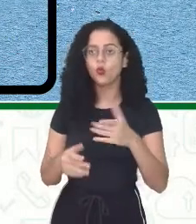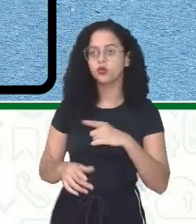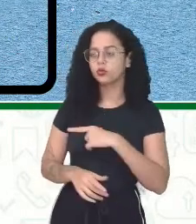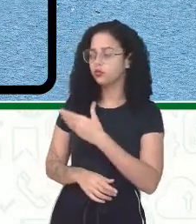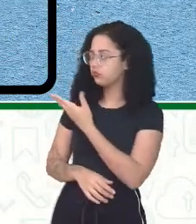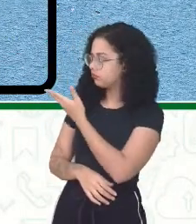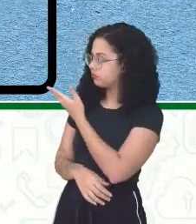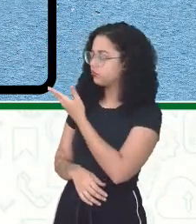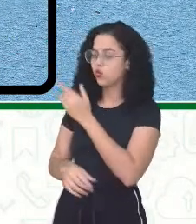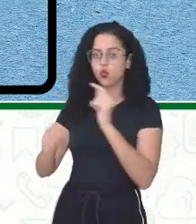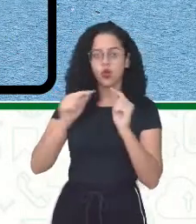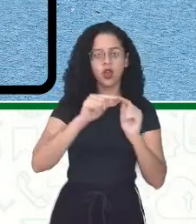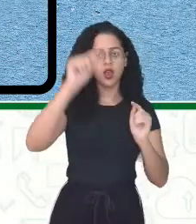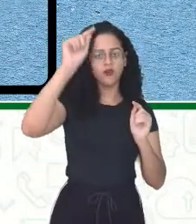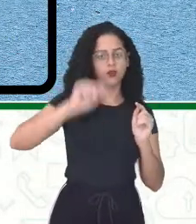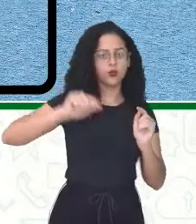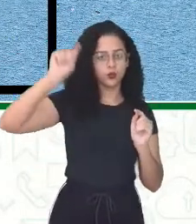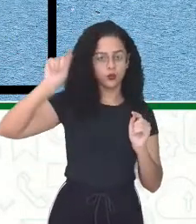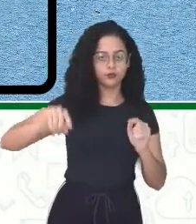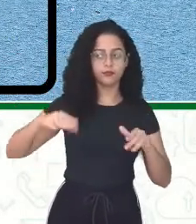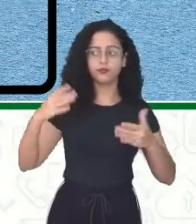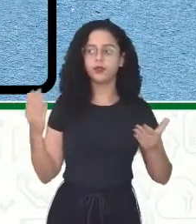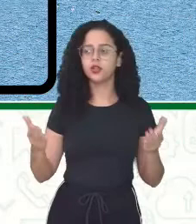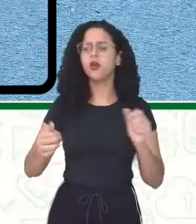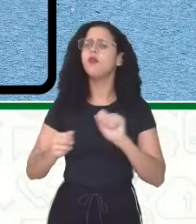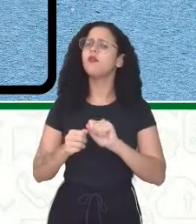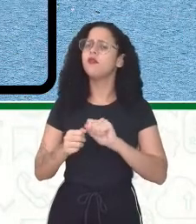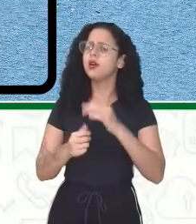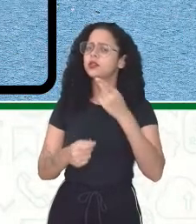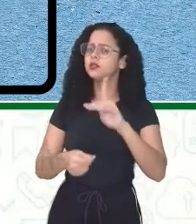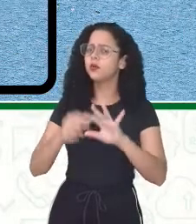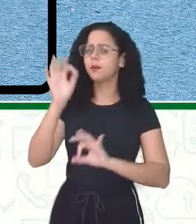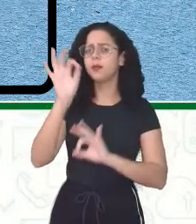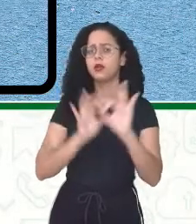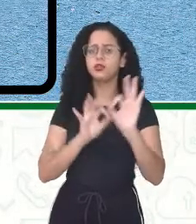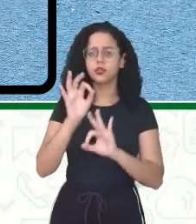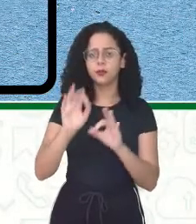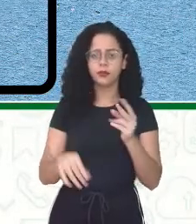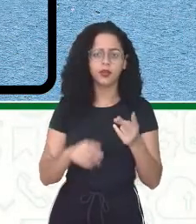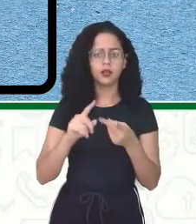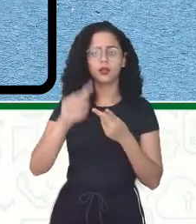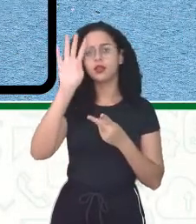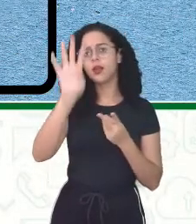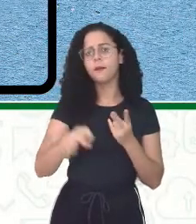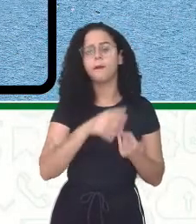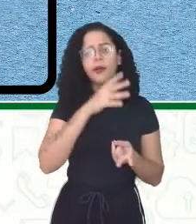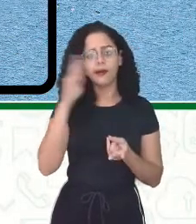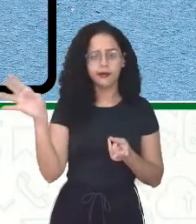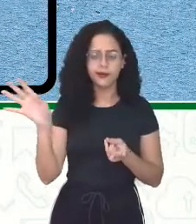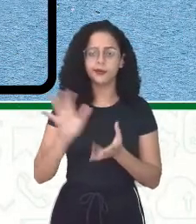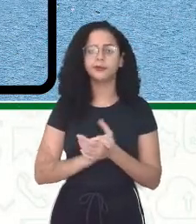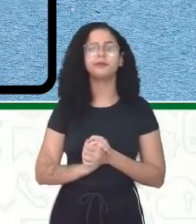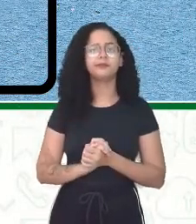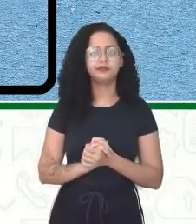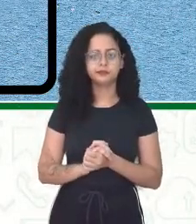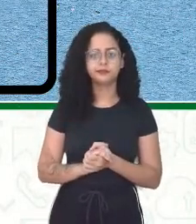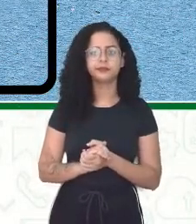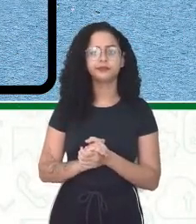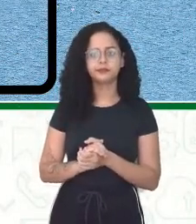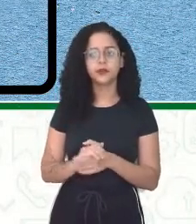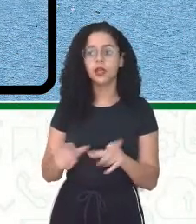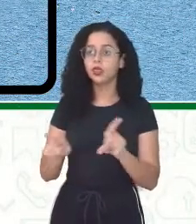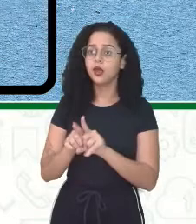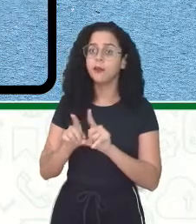gráfico, tá? Então, faz o teu planejamento, faz a tua tabela, tá certo? Orienta o